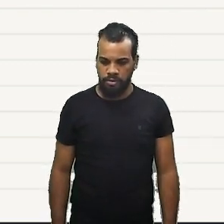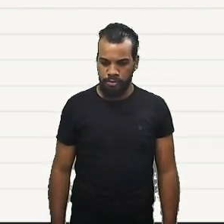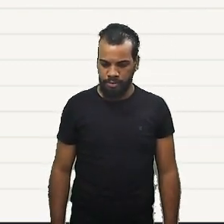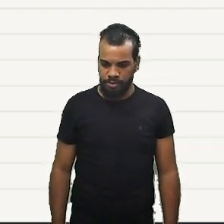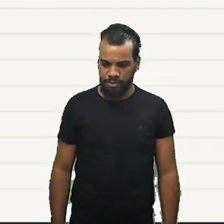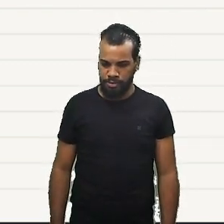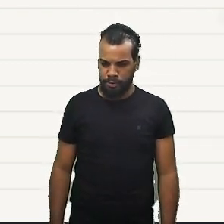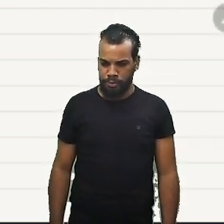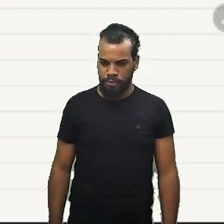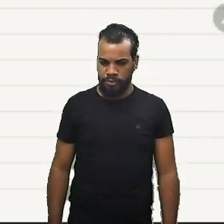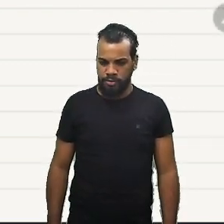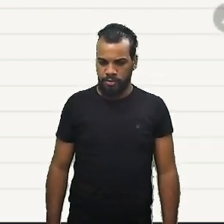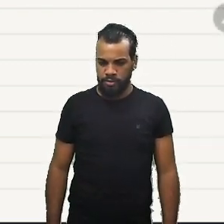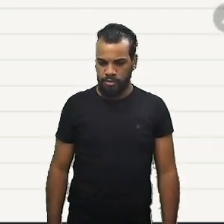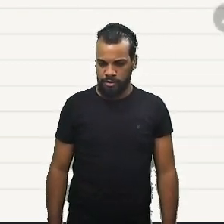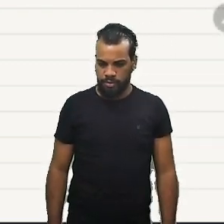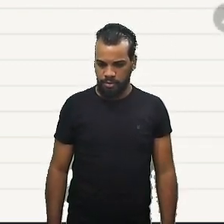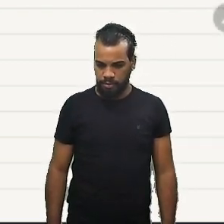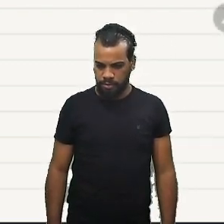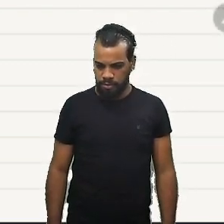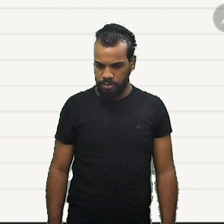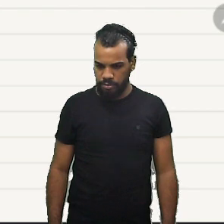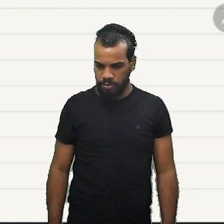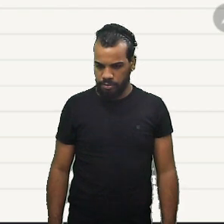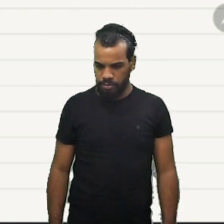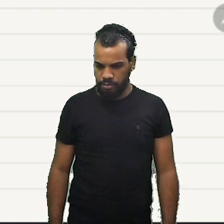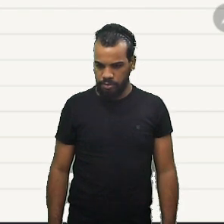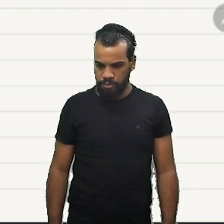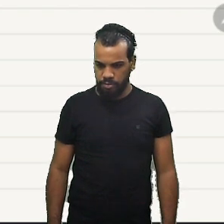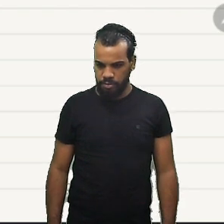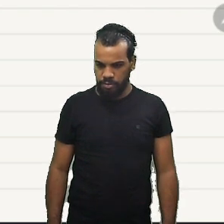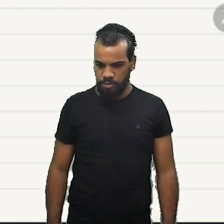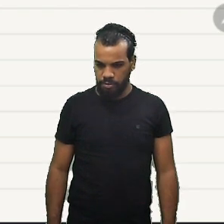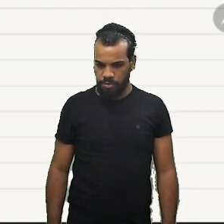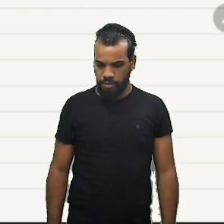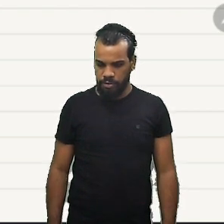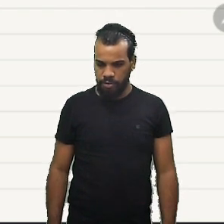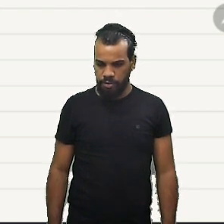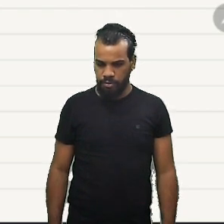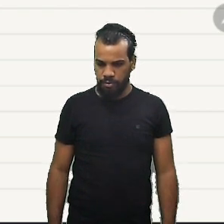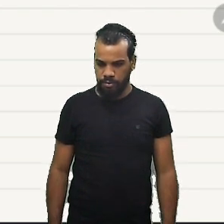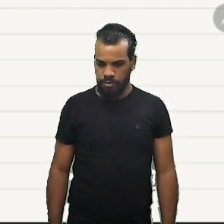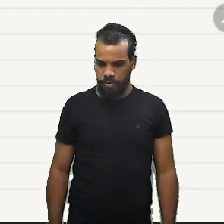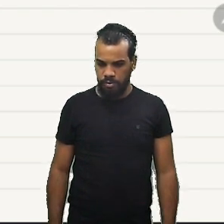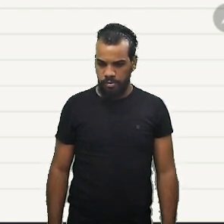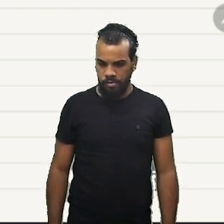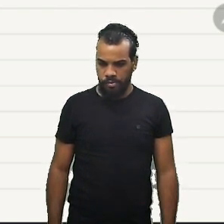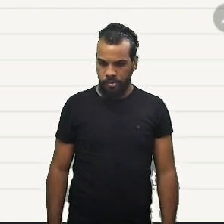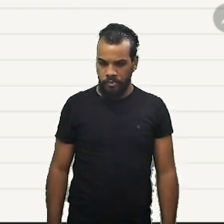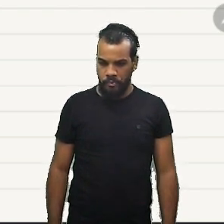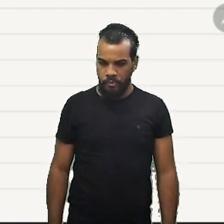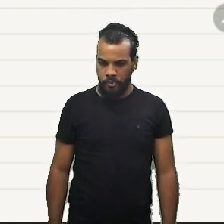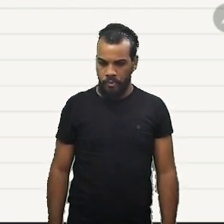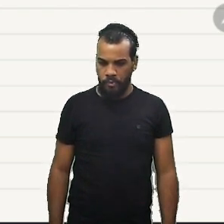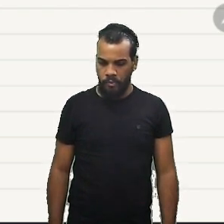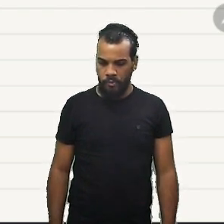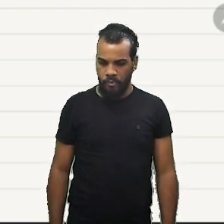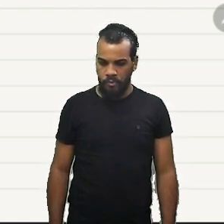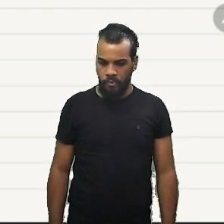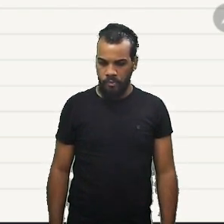ter esse prefixo químio aqui. Esse prefixo químio a gente sabe que não é luz. Então, esse prefixo